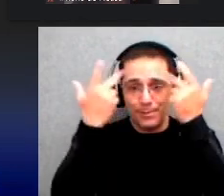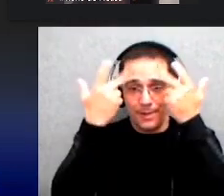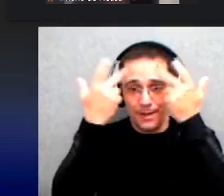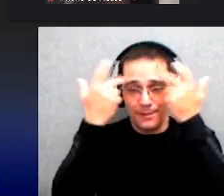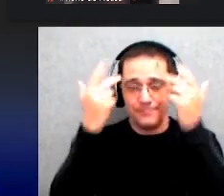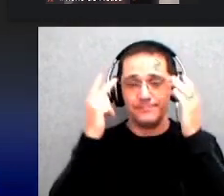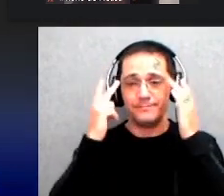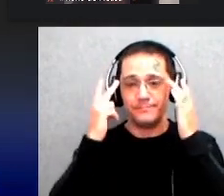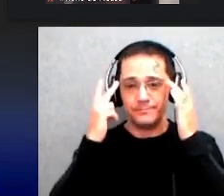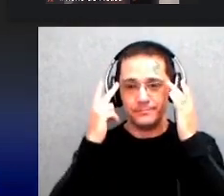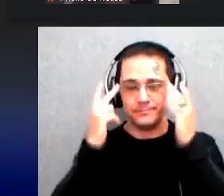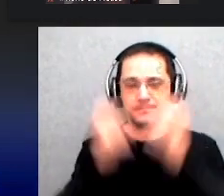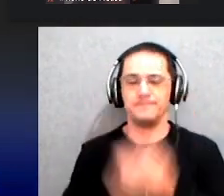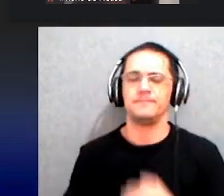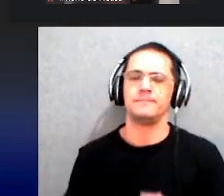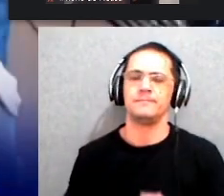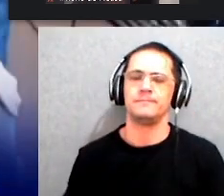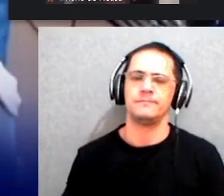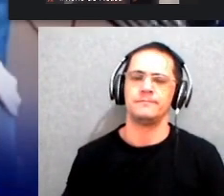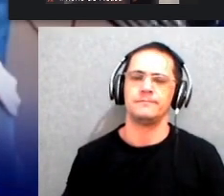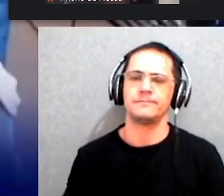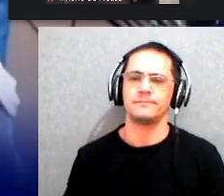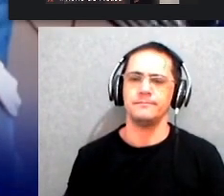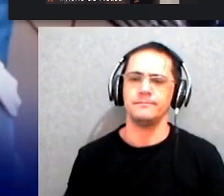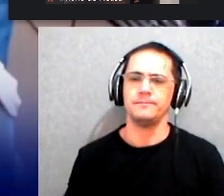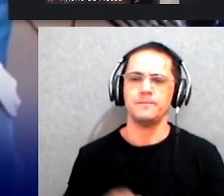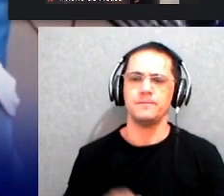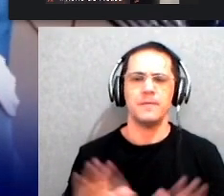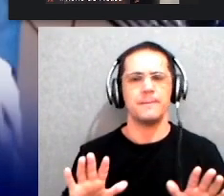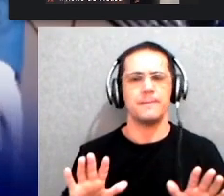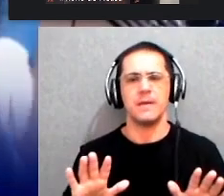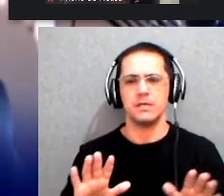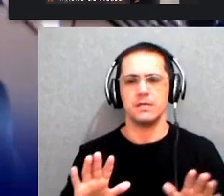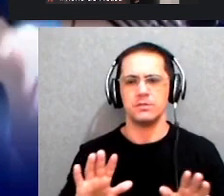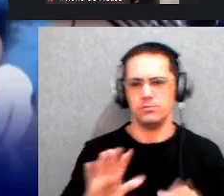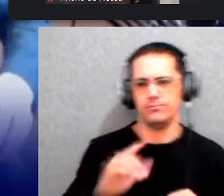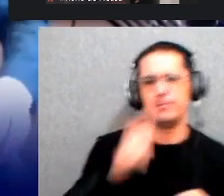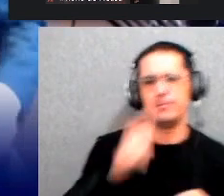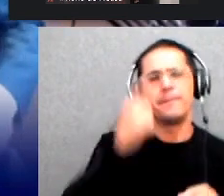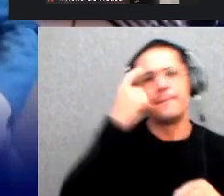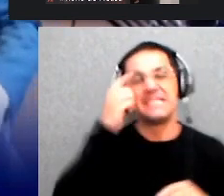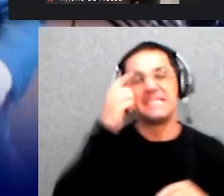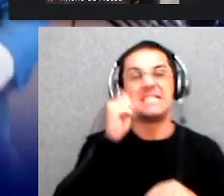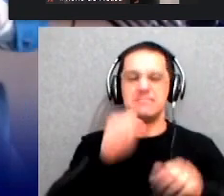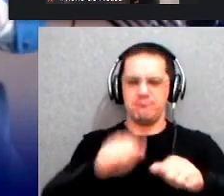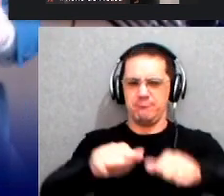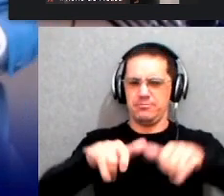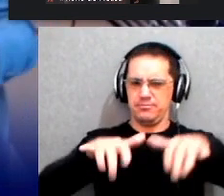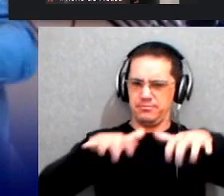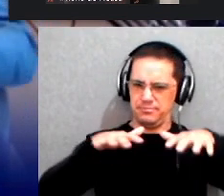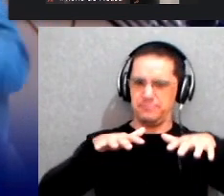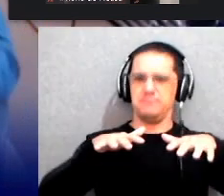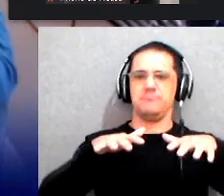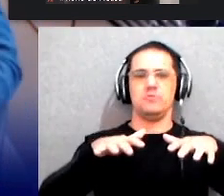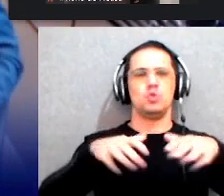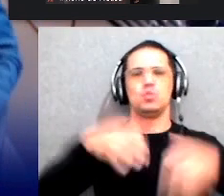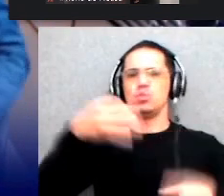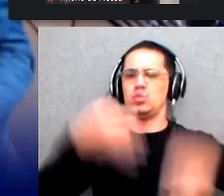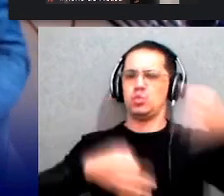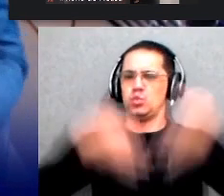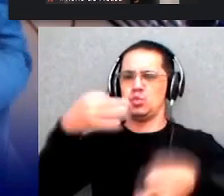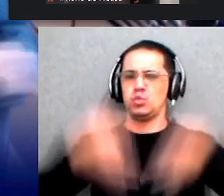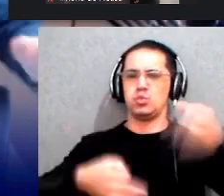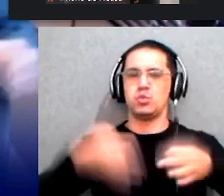Mas vamos ver o que vamos imaginar. Oi? Que isso aqui tivéssemos jurados, todo mundo no julgamento, fosse a testemunha